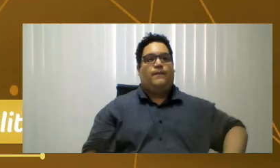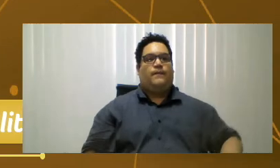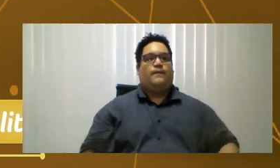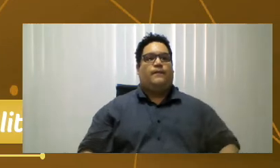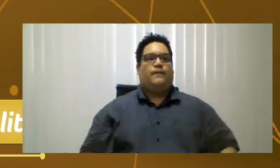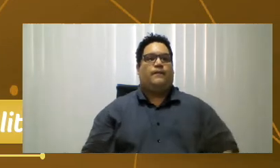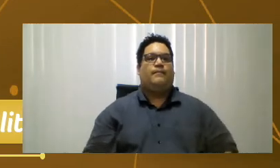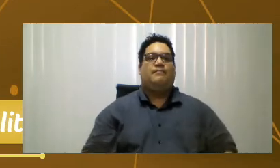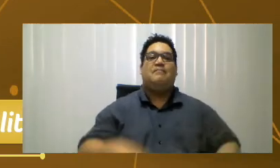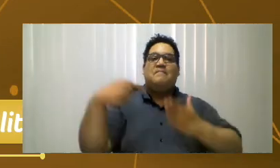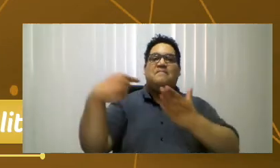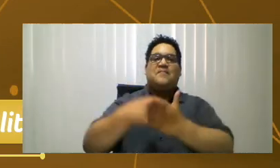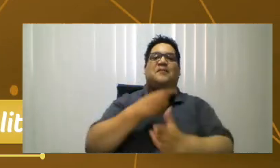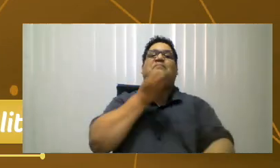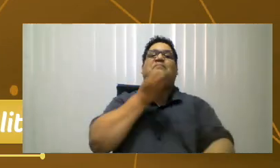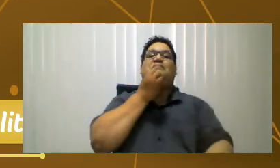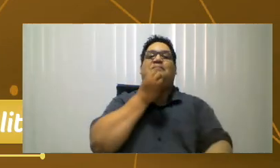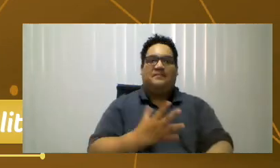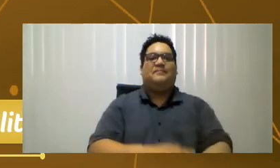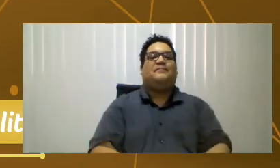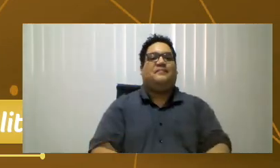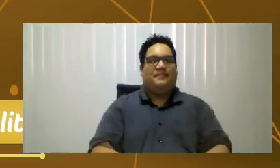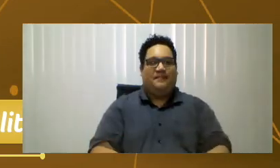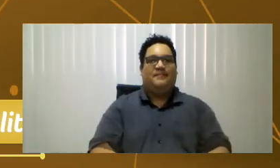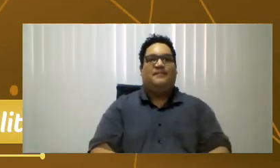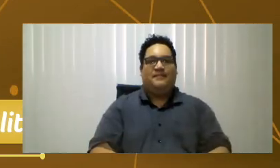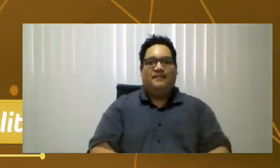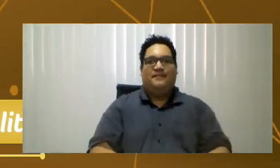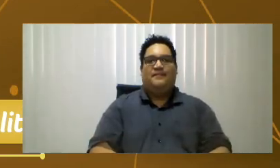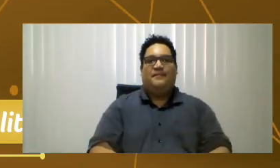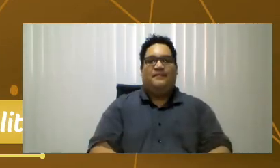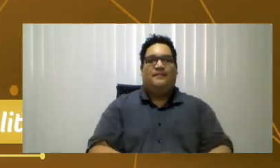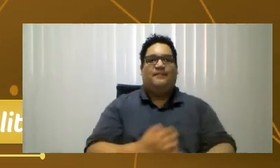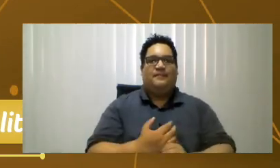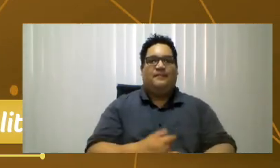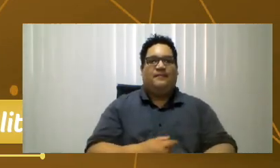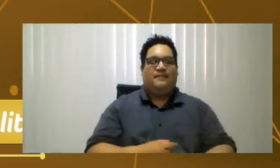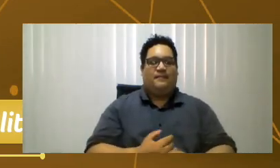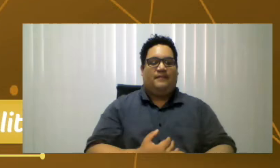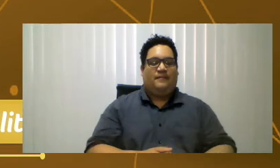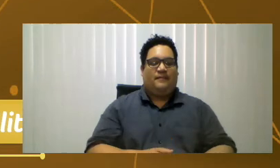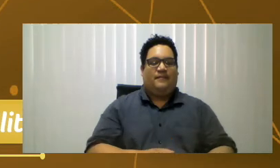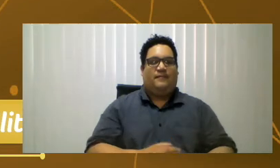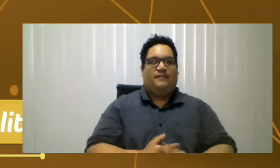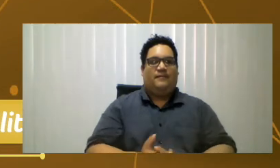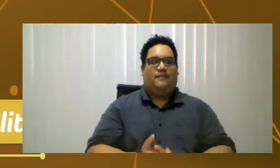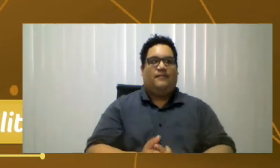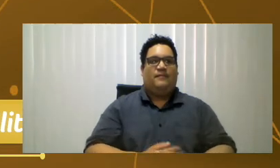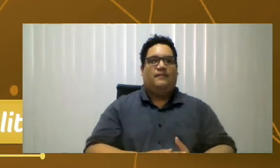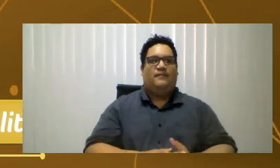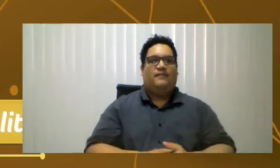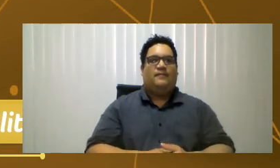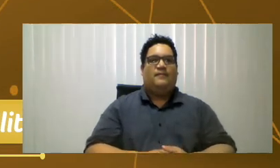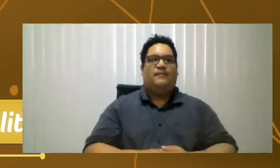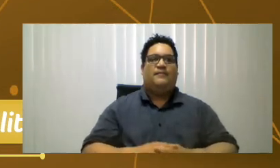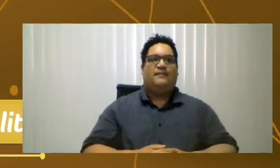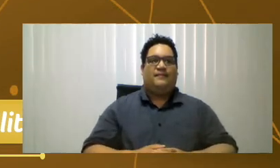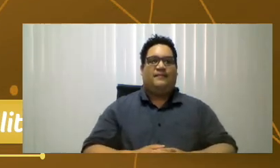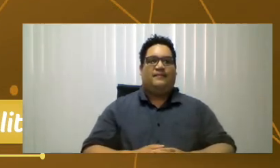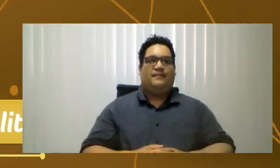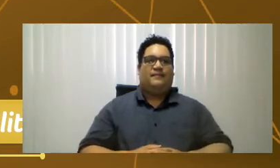Muito boa essa pergunta, hein, Fábio? Fábio sempre mandando bem. Vamos lá.